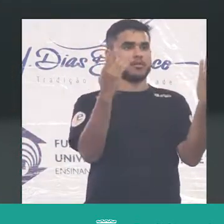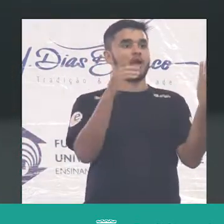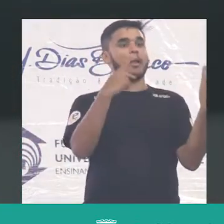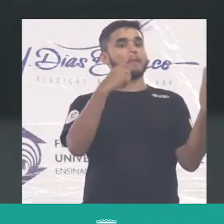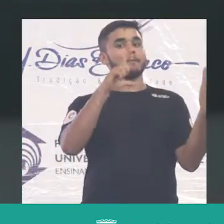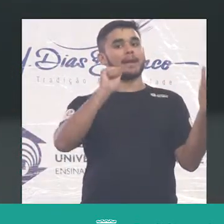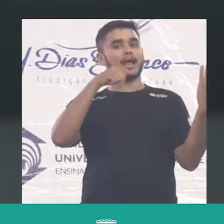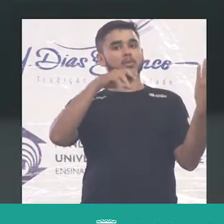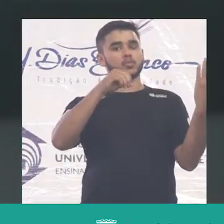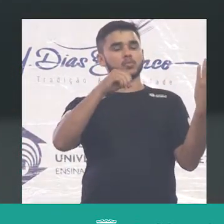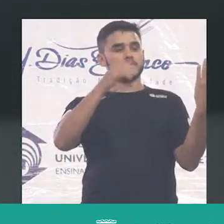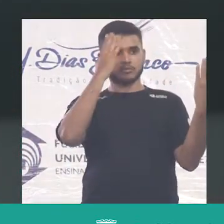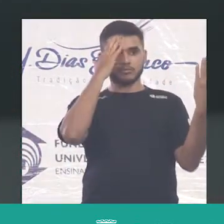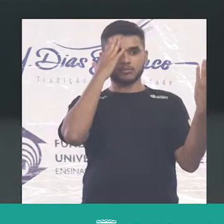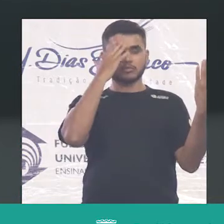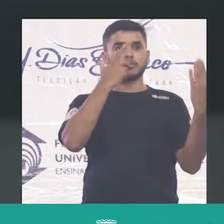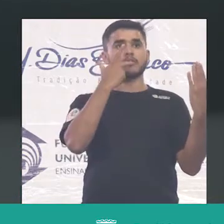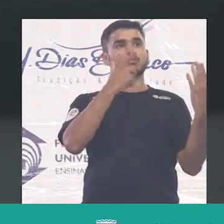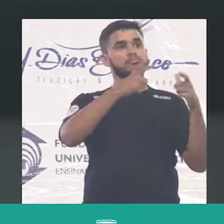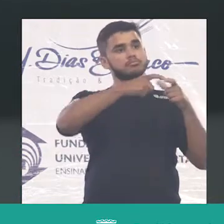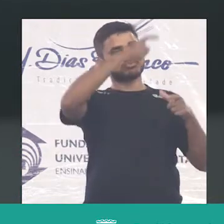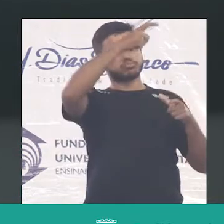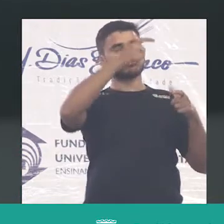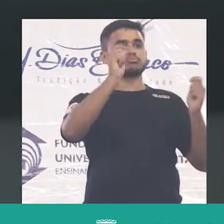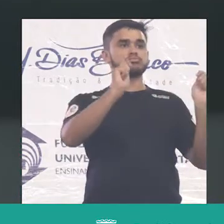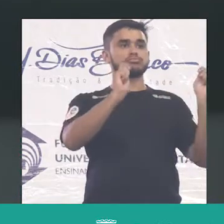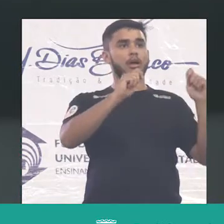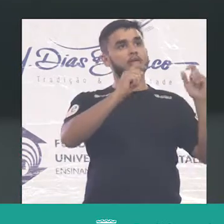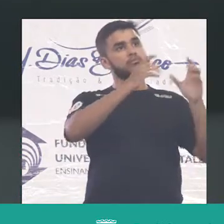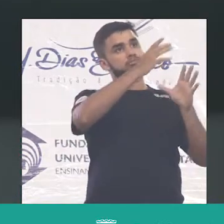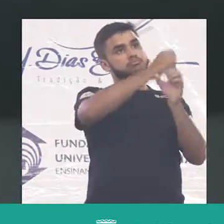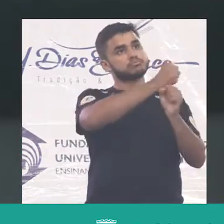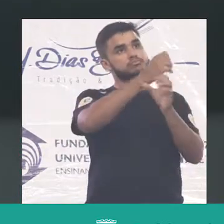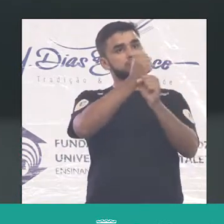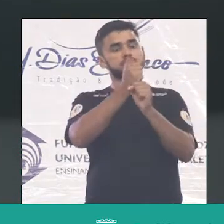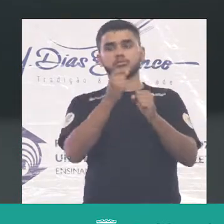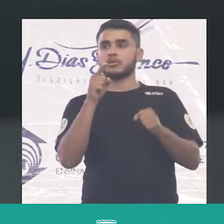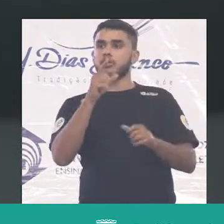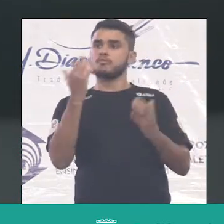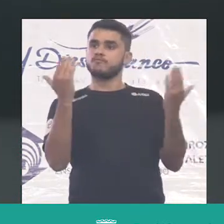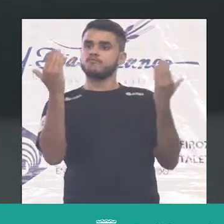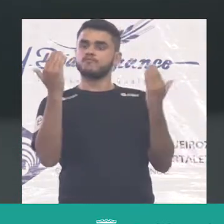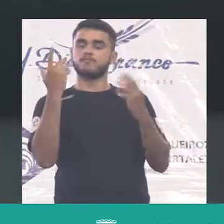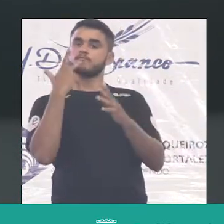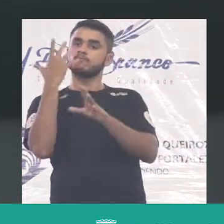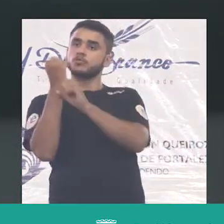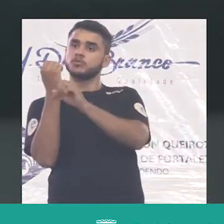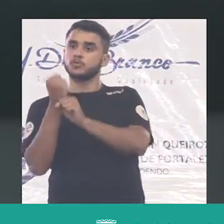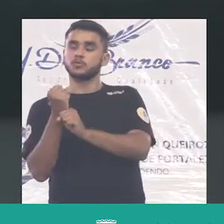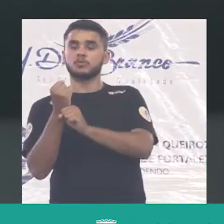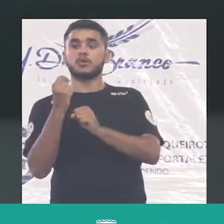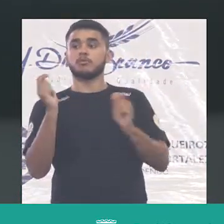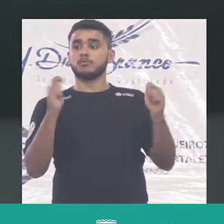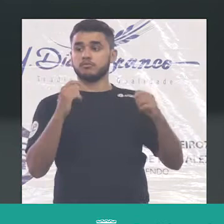planificar, comparar os valores e depois calcular o preço somente daquela que é mais barata. Tá ok?